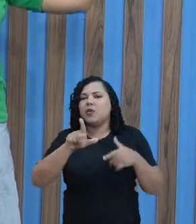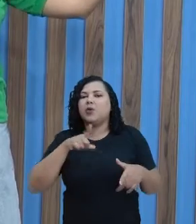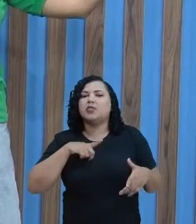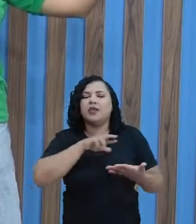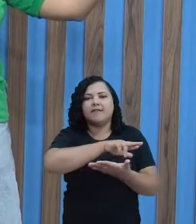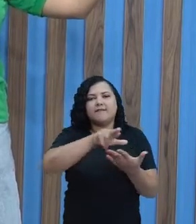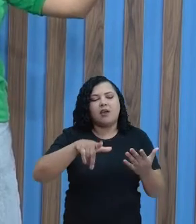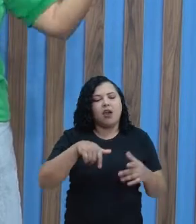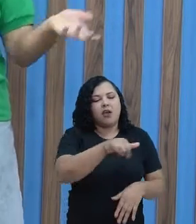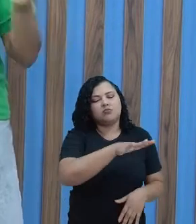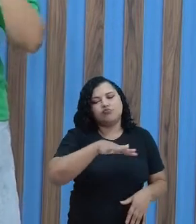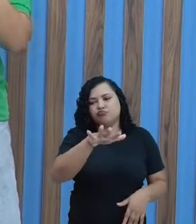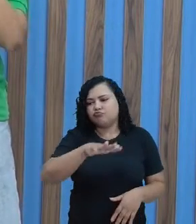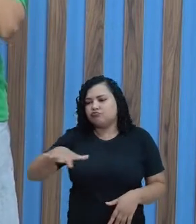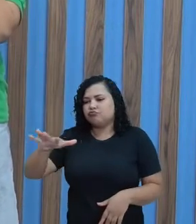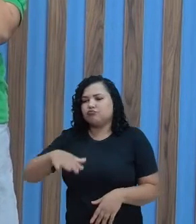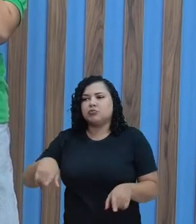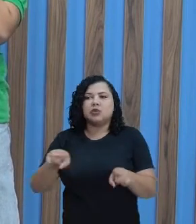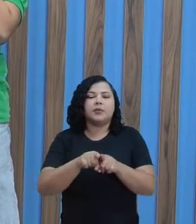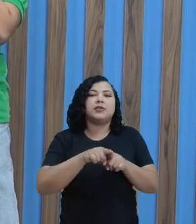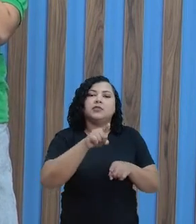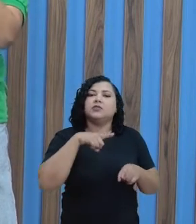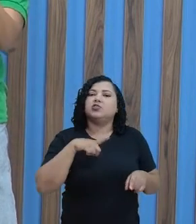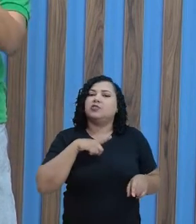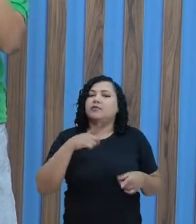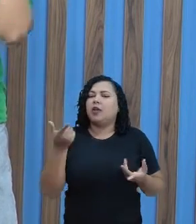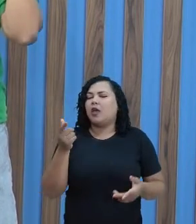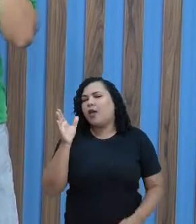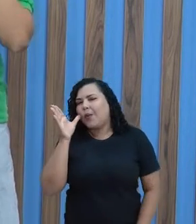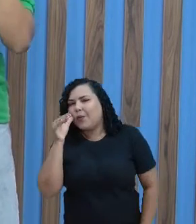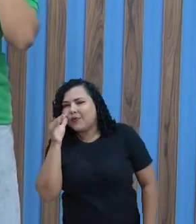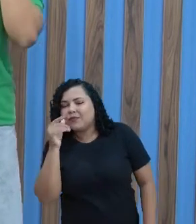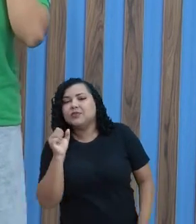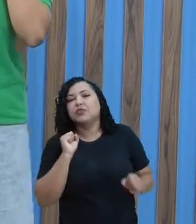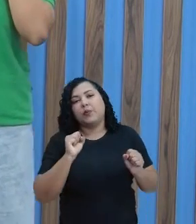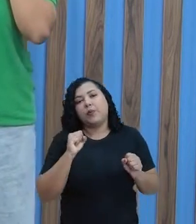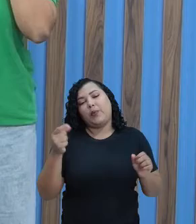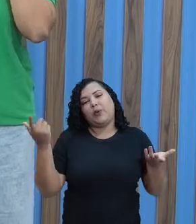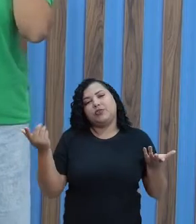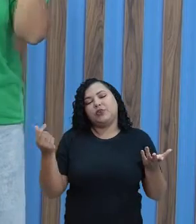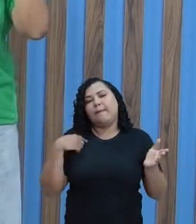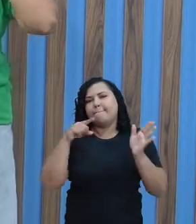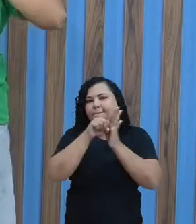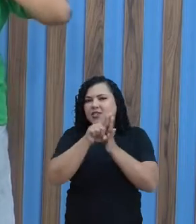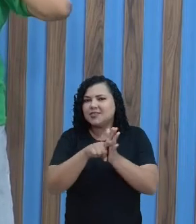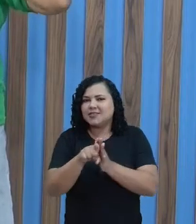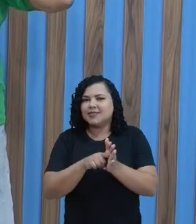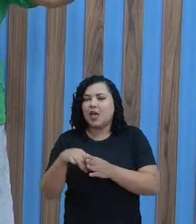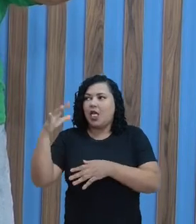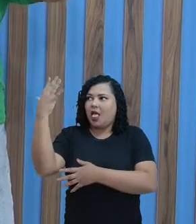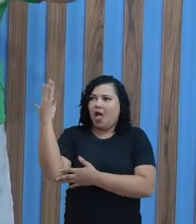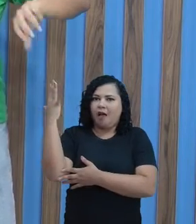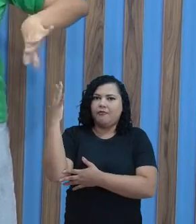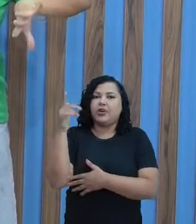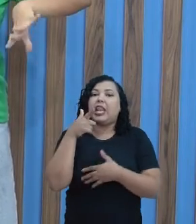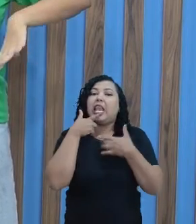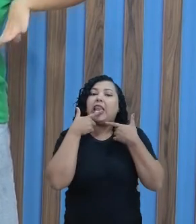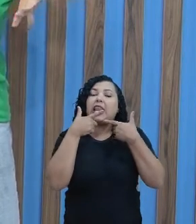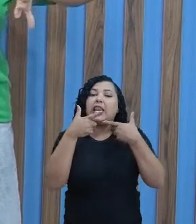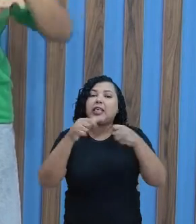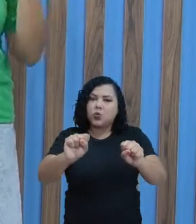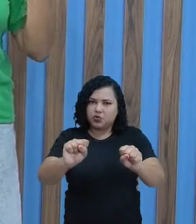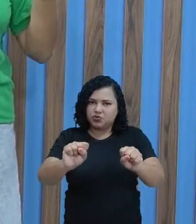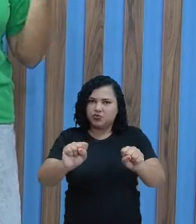ramos linguísticos, inclusive, se vocês tiverem curiosidade, vocês podem pesquisar pela árvore linguística. E aí você